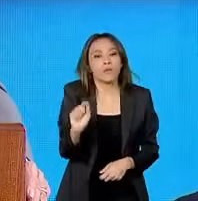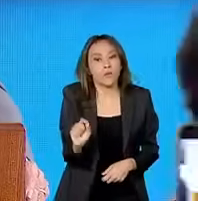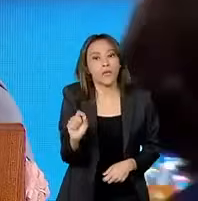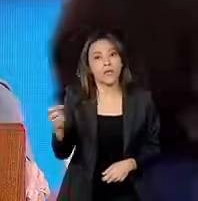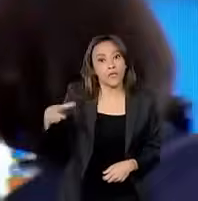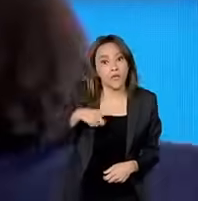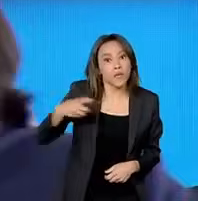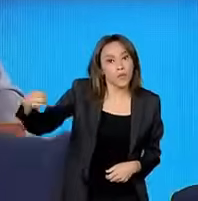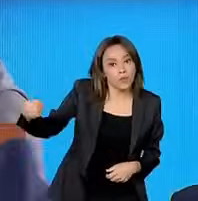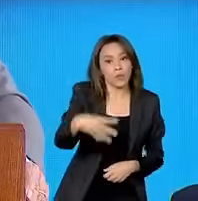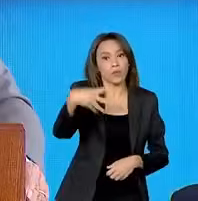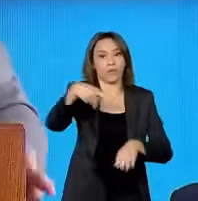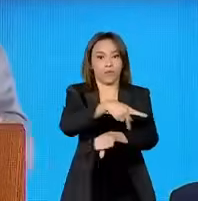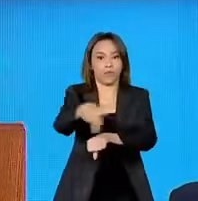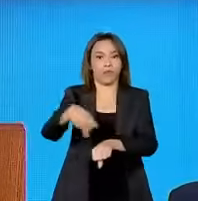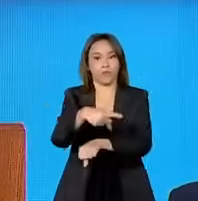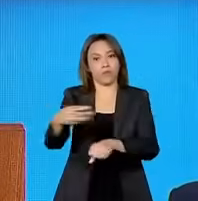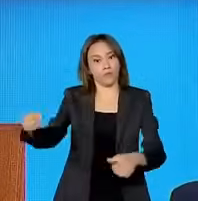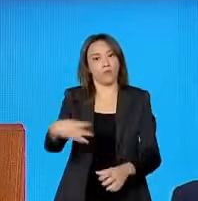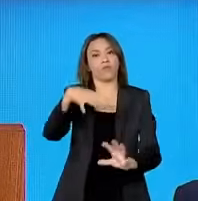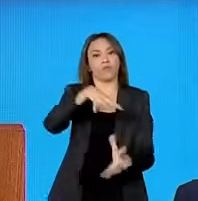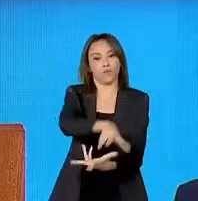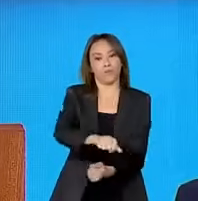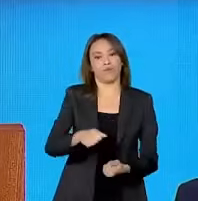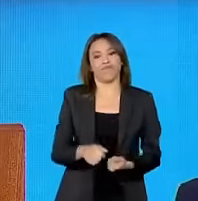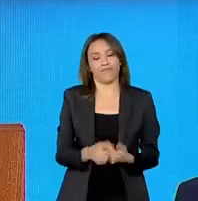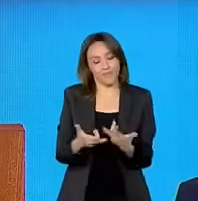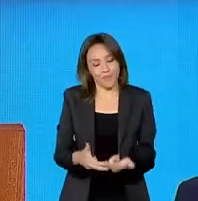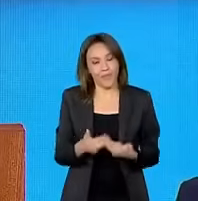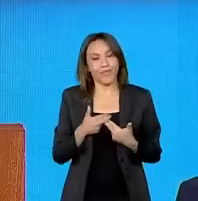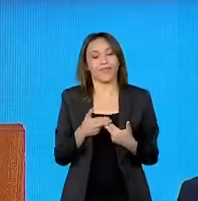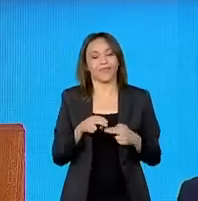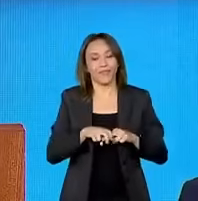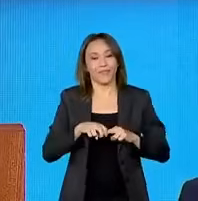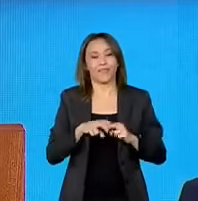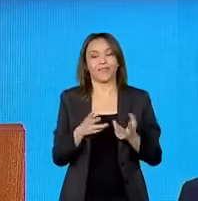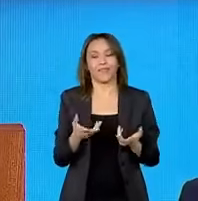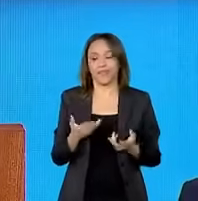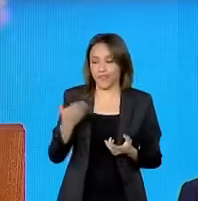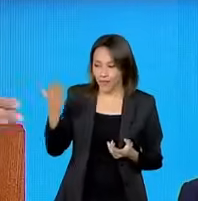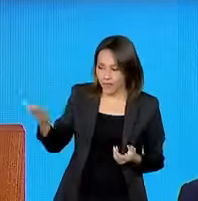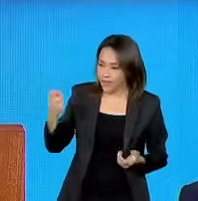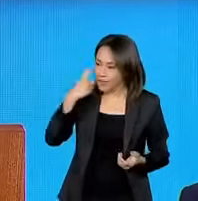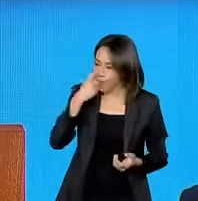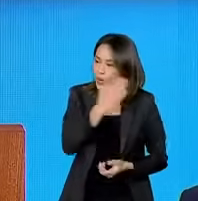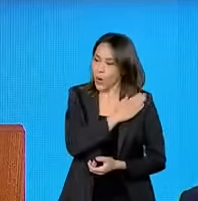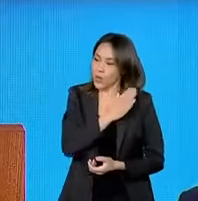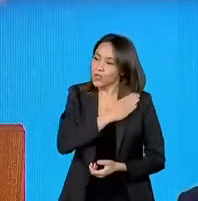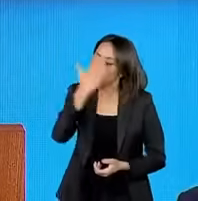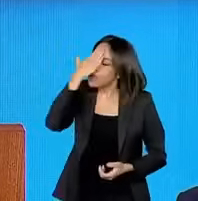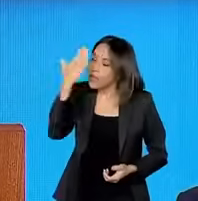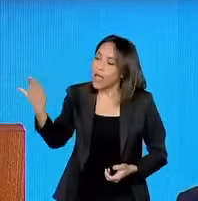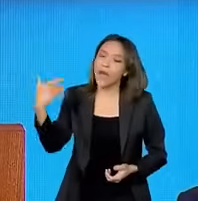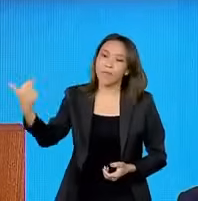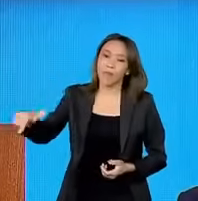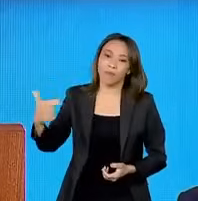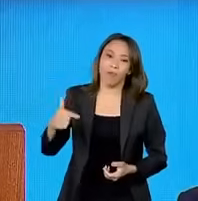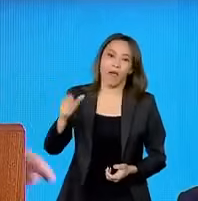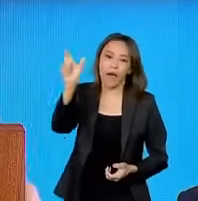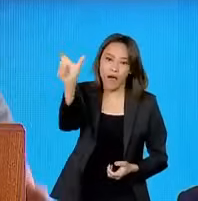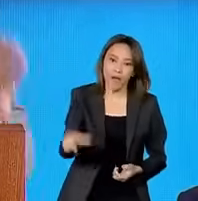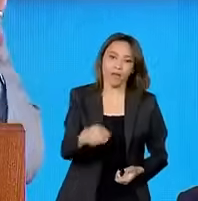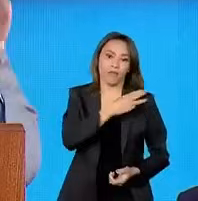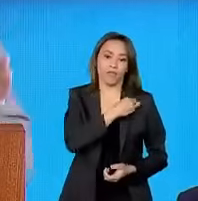um outro país e um outro mundo. Por isso, companheiros, Rui Costa, muito obrigado pelo trabalho, Jader, muito